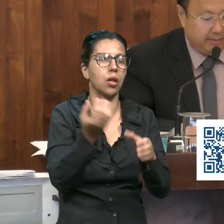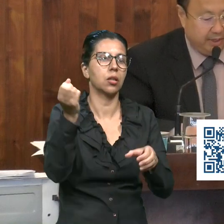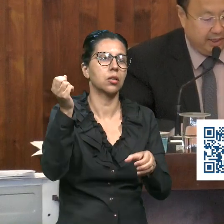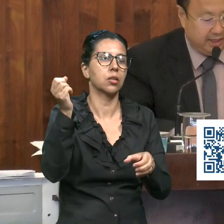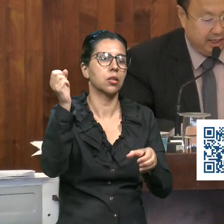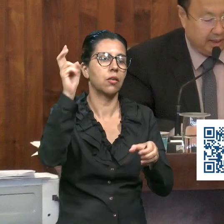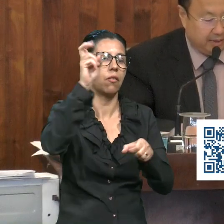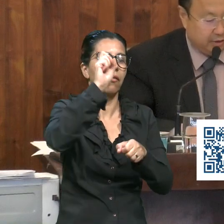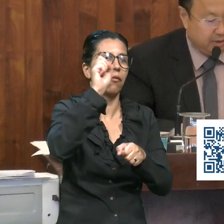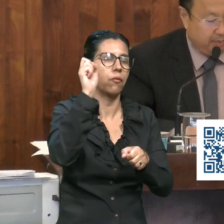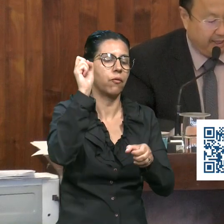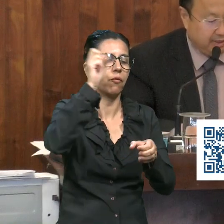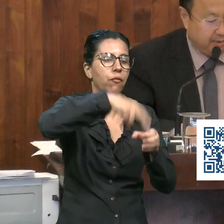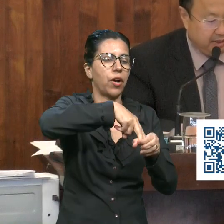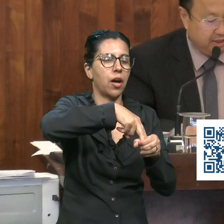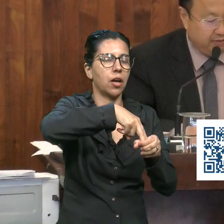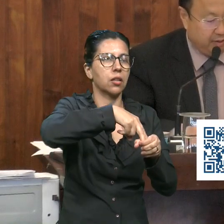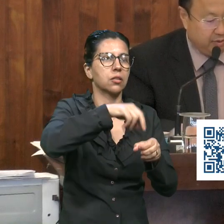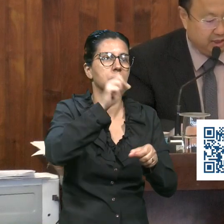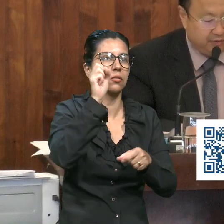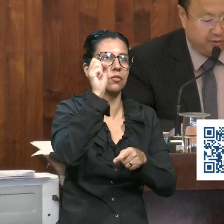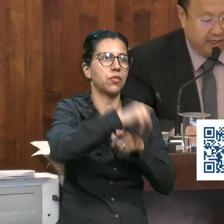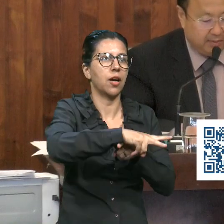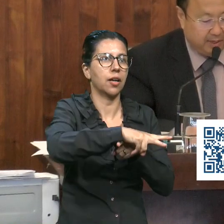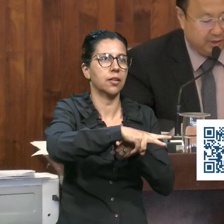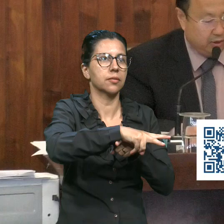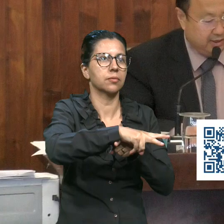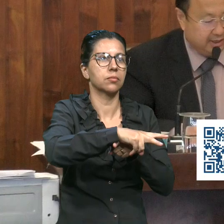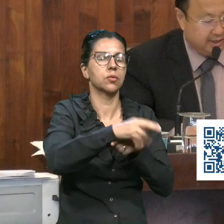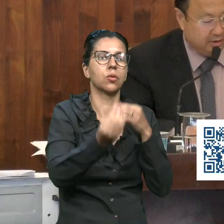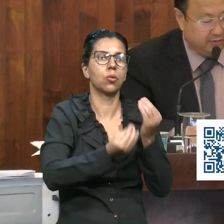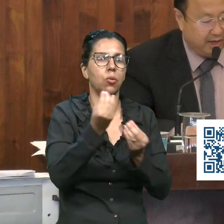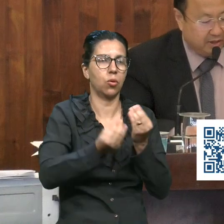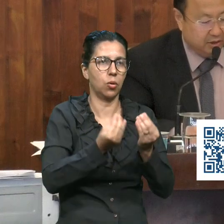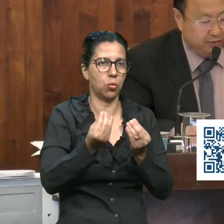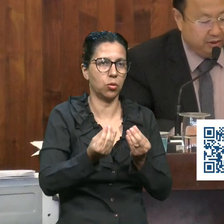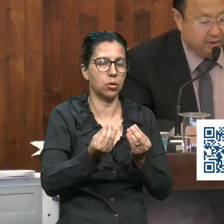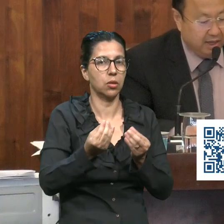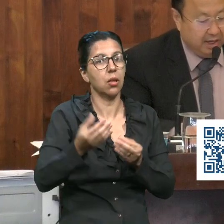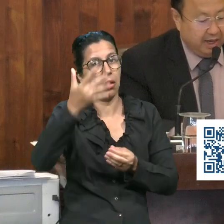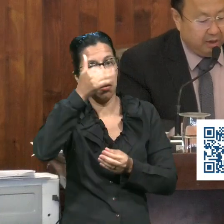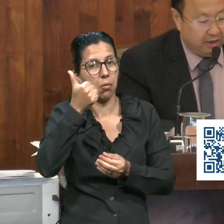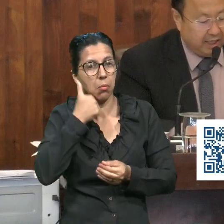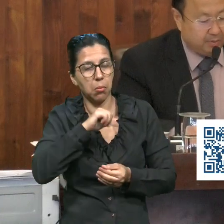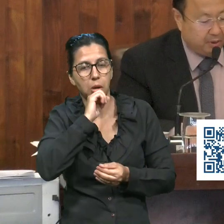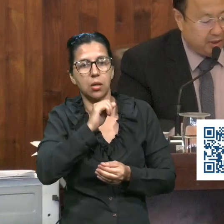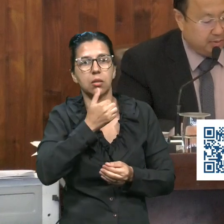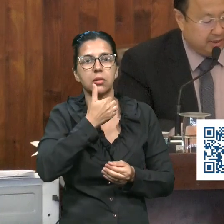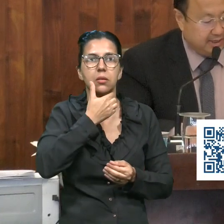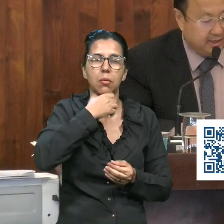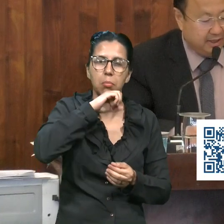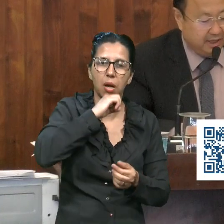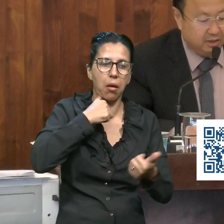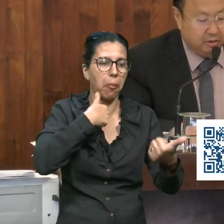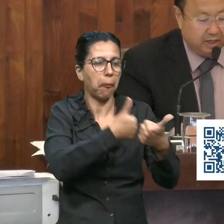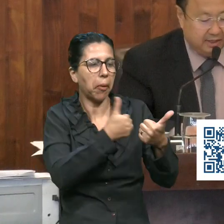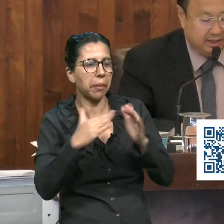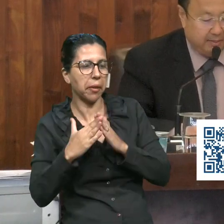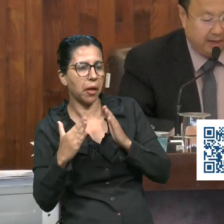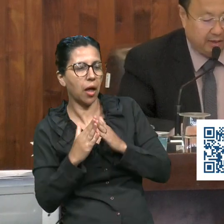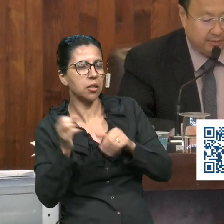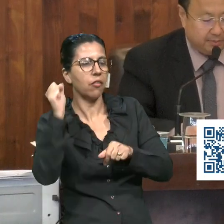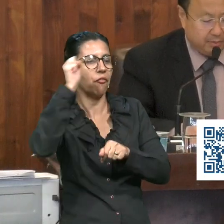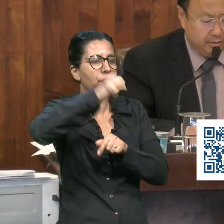a esse gabinete a reclamação de pais e mães que tiveram muitas dificuldades para a solicitação de vagas de seus filhos em locais próximos às residências,